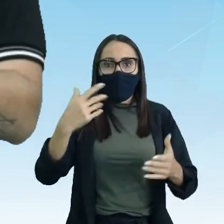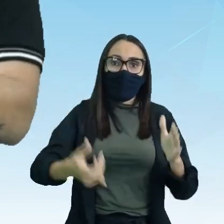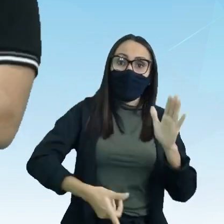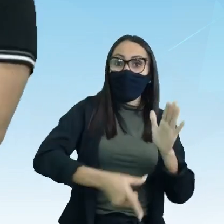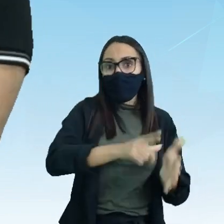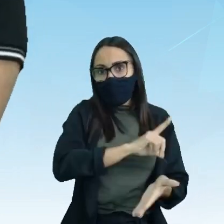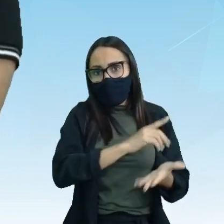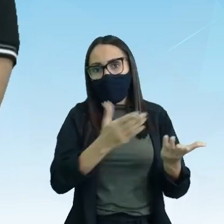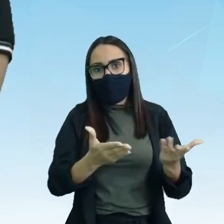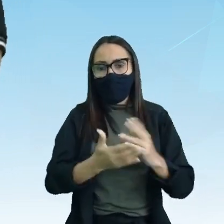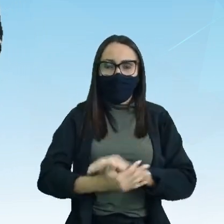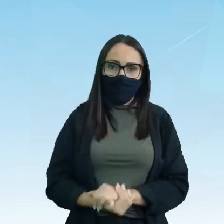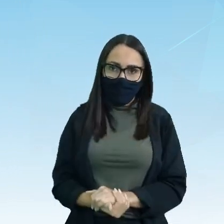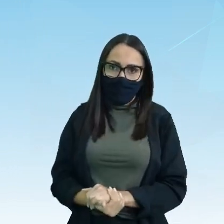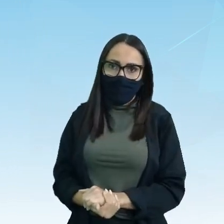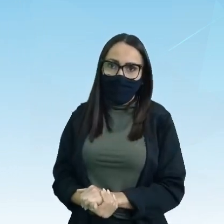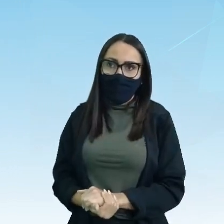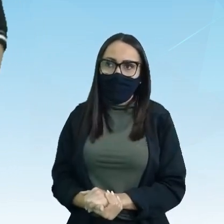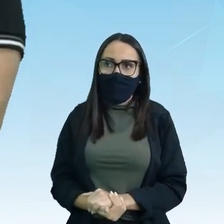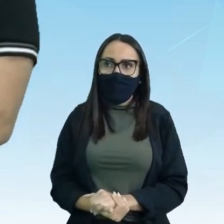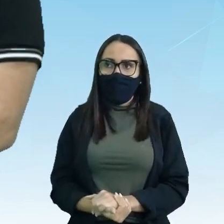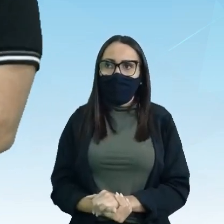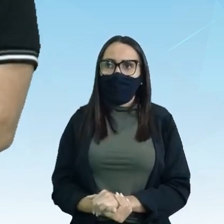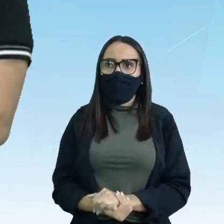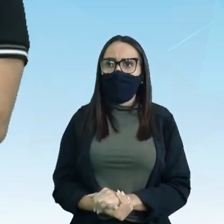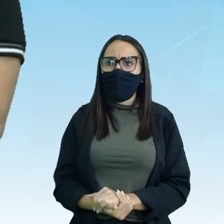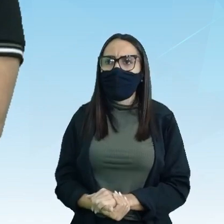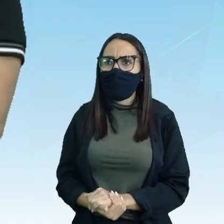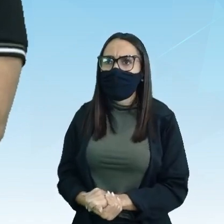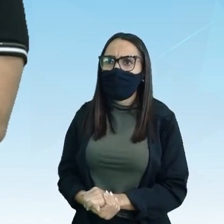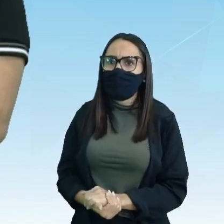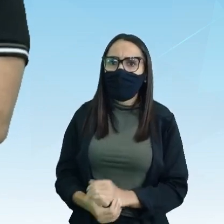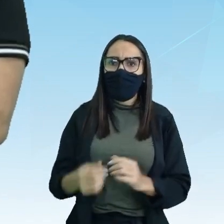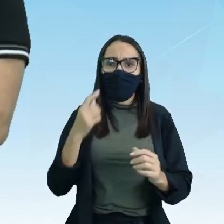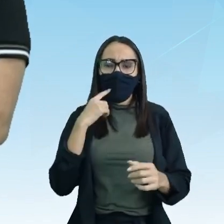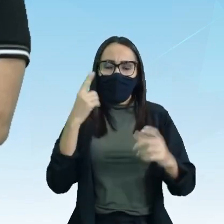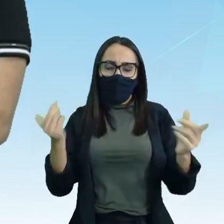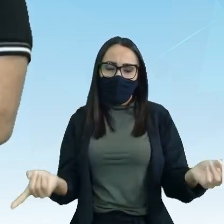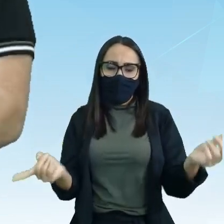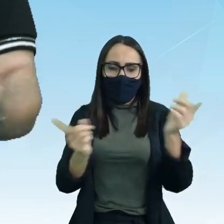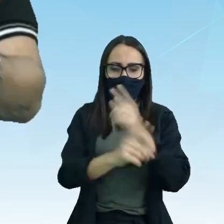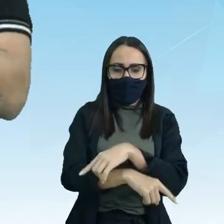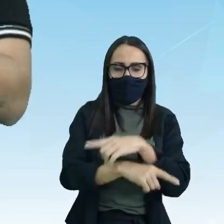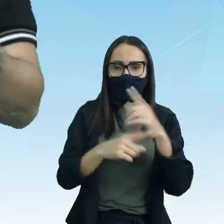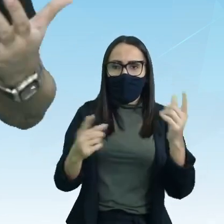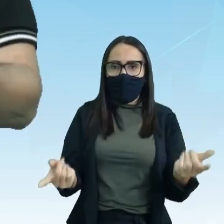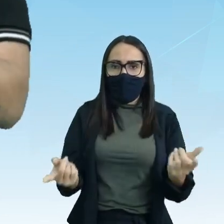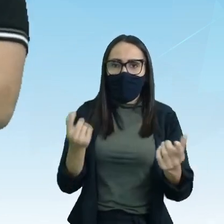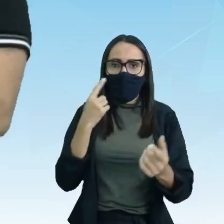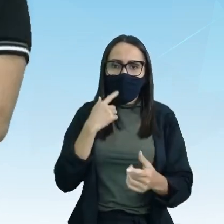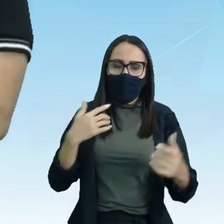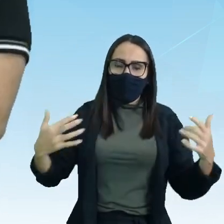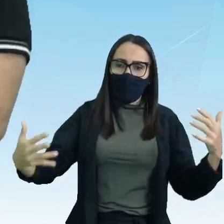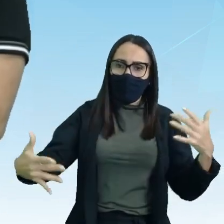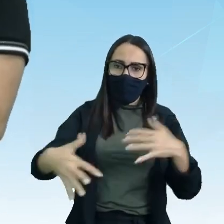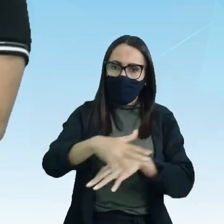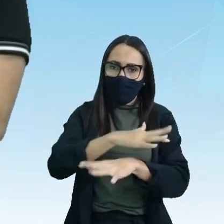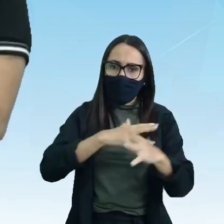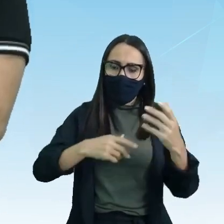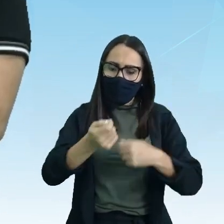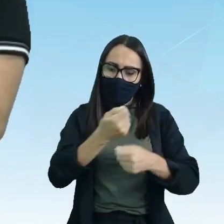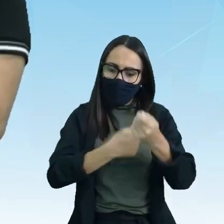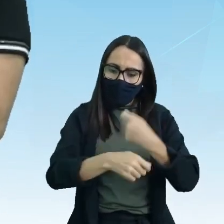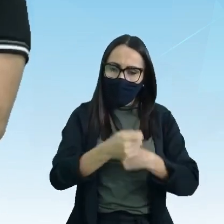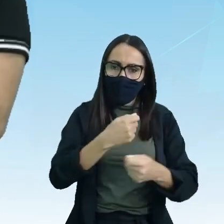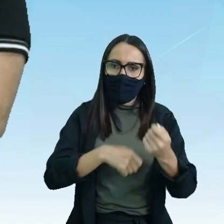mercado, entendeu? verdade, as trocas, né? Exato. Olha aí, as trocas, O escambo, a comercialização